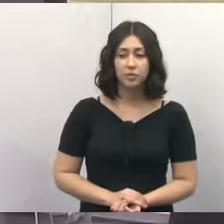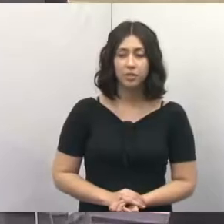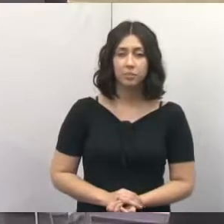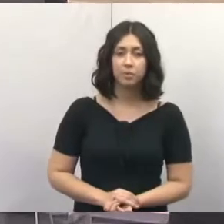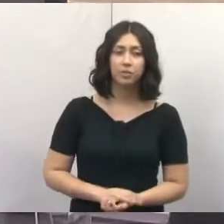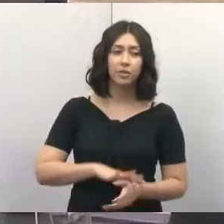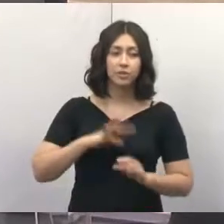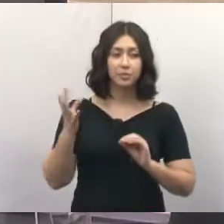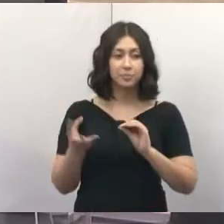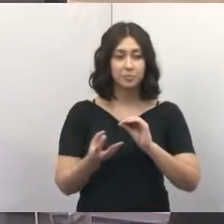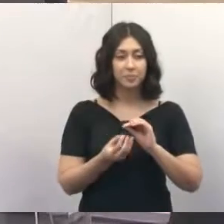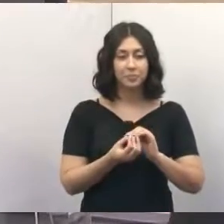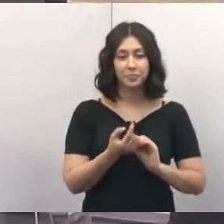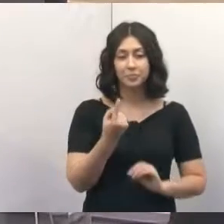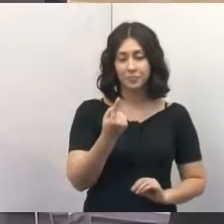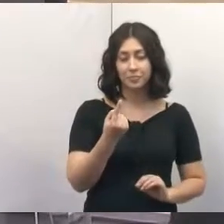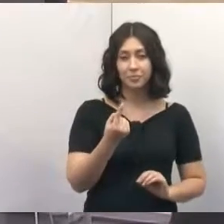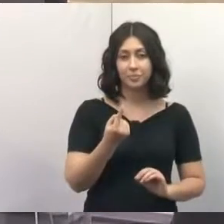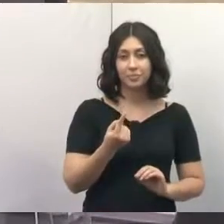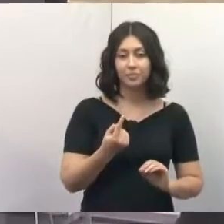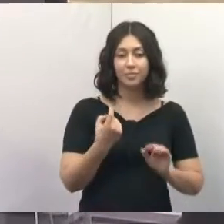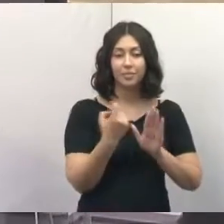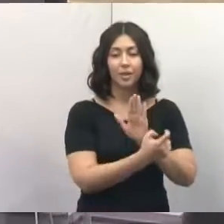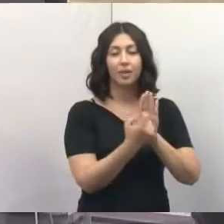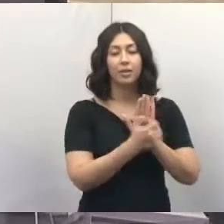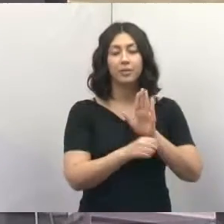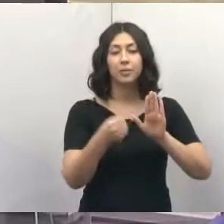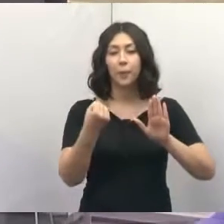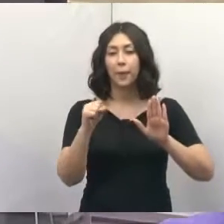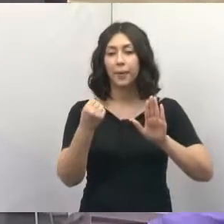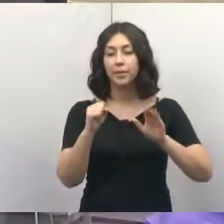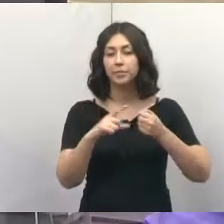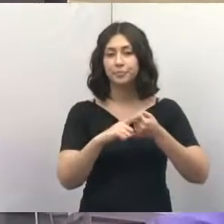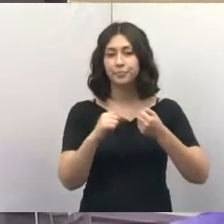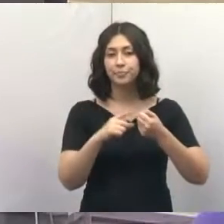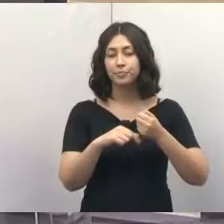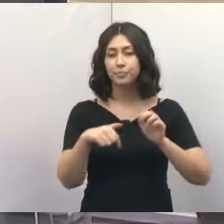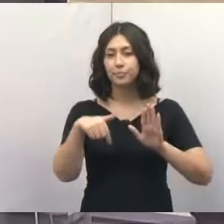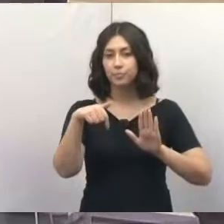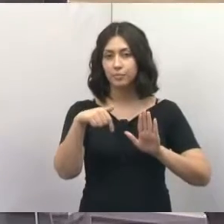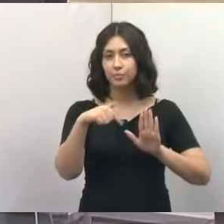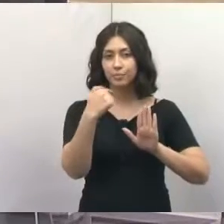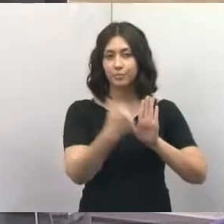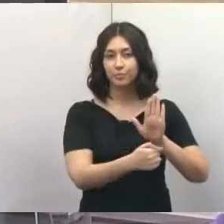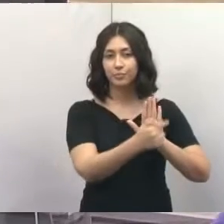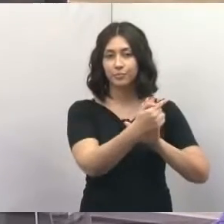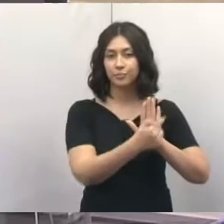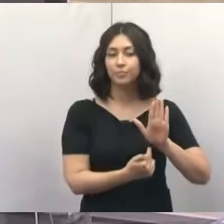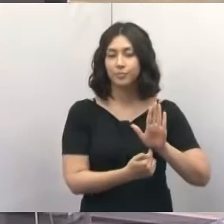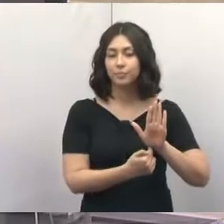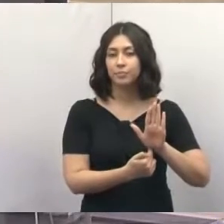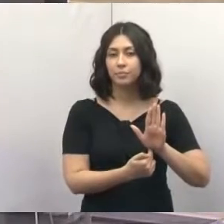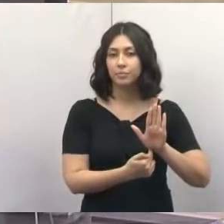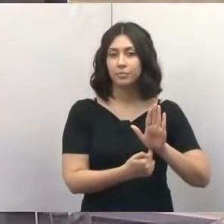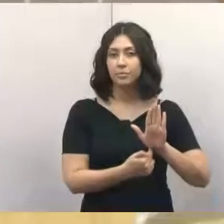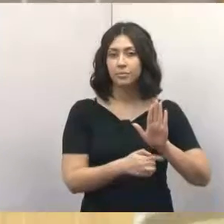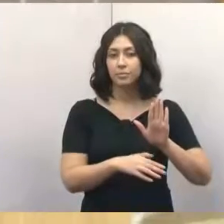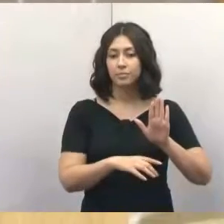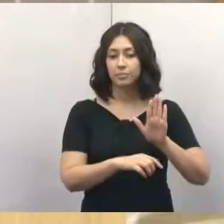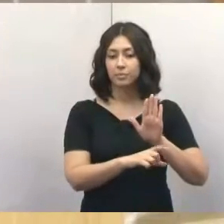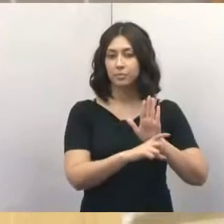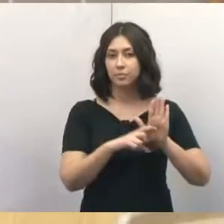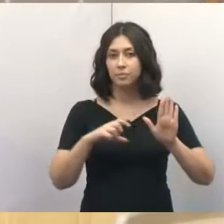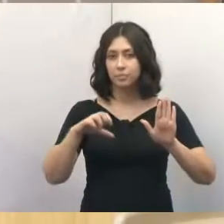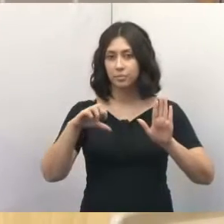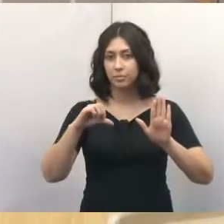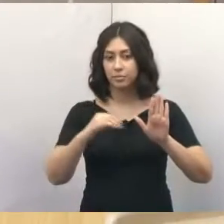Emenda 1. Fica suprimido o parágrafo 8º do artigo 7º do projeto em epígrafe, passando o parágrafo 9º